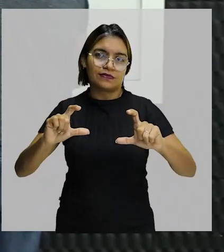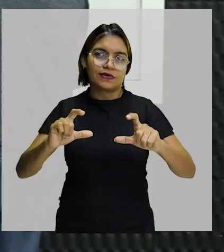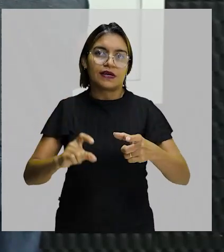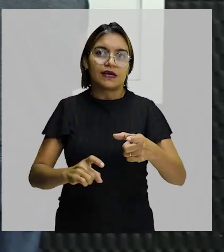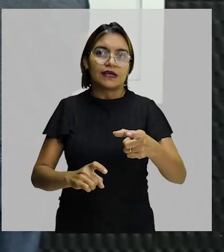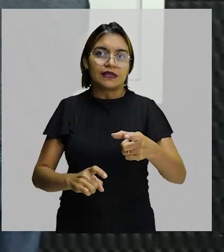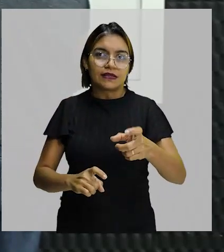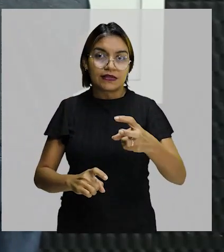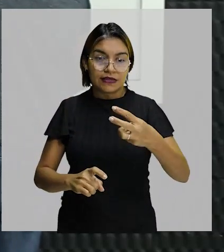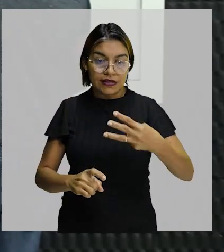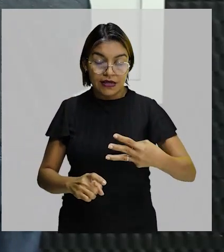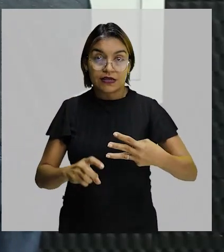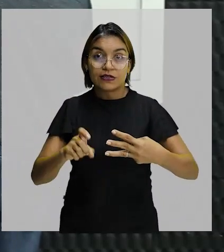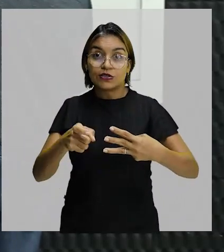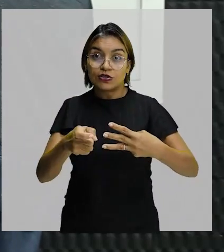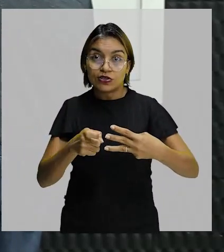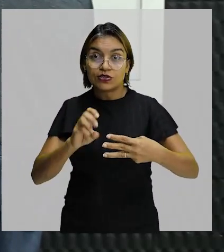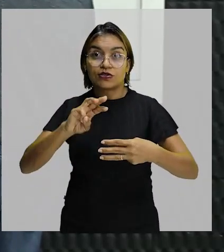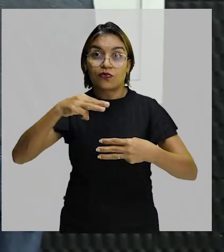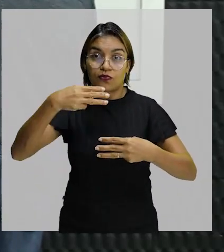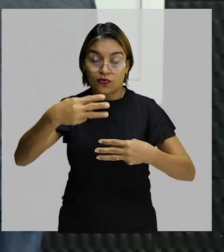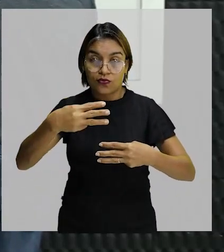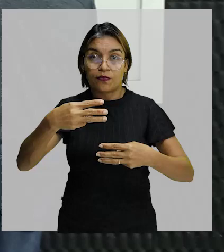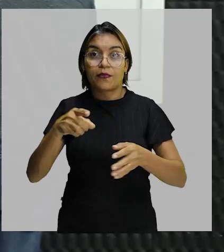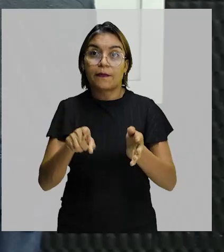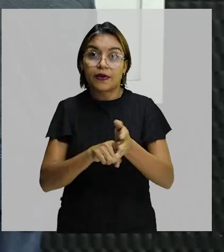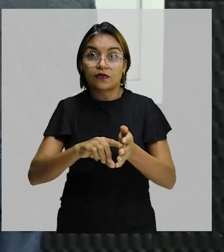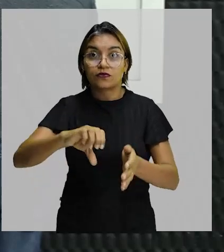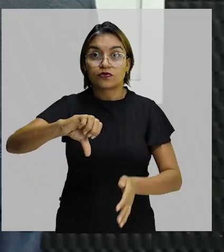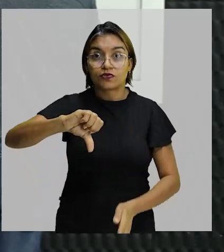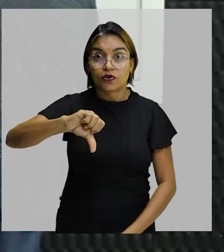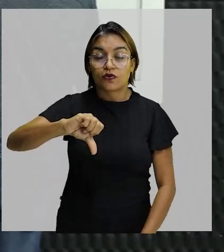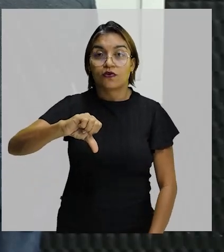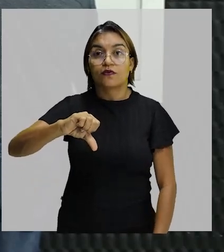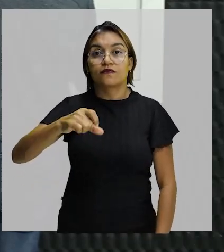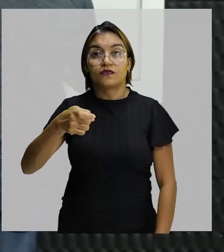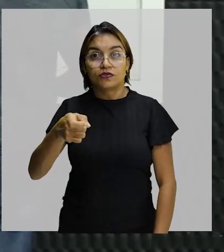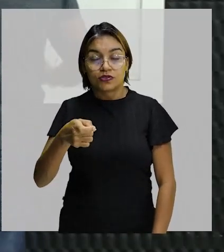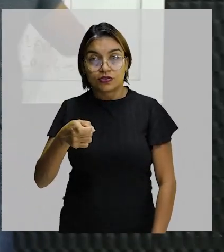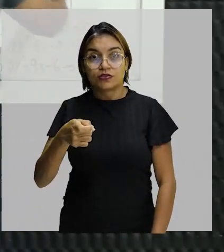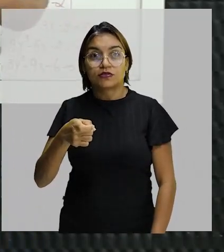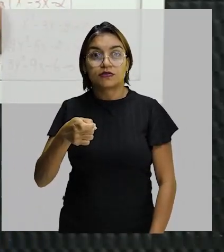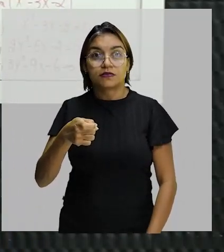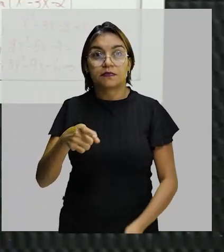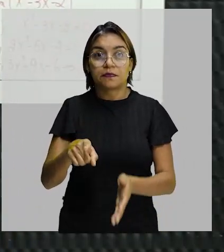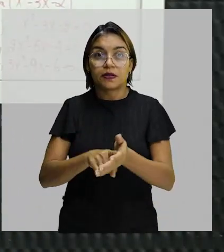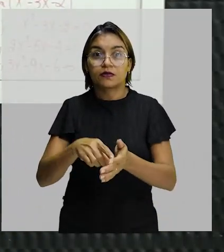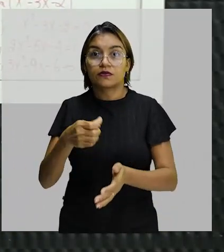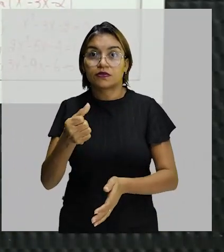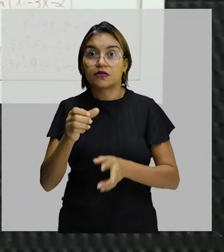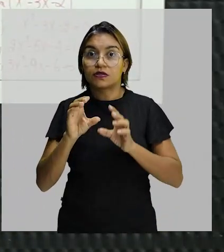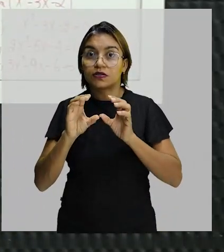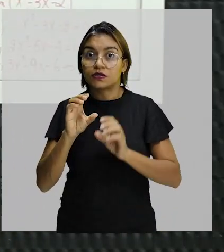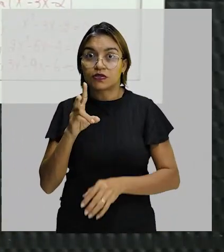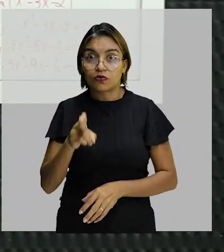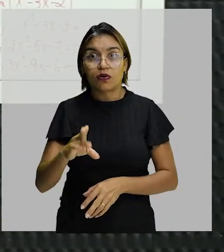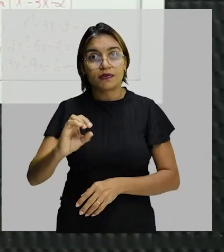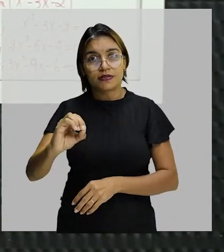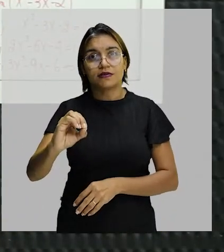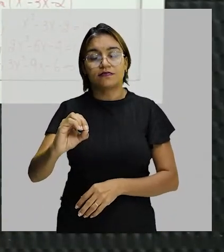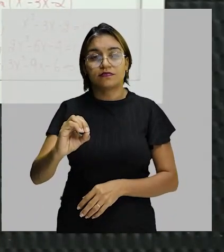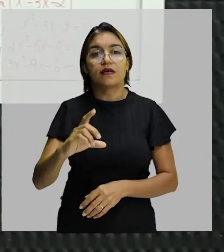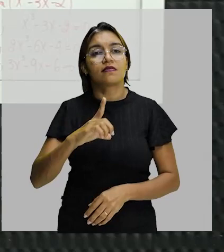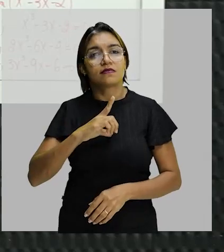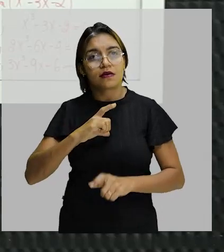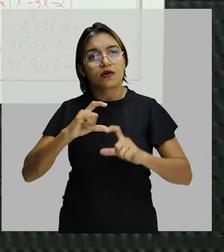ao cubo menos 9x menos 6 igual a 0. Todas essas equações aí